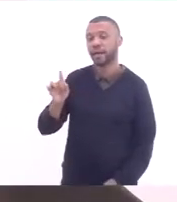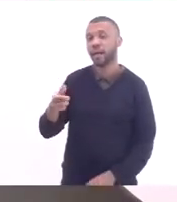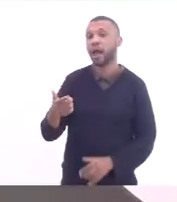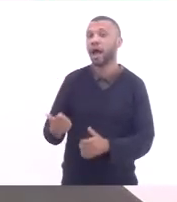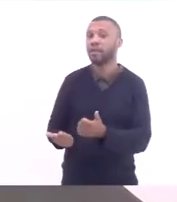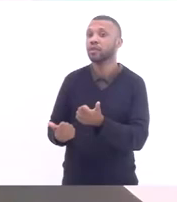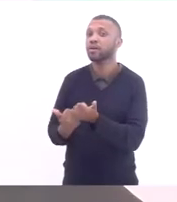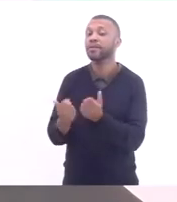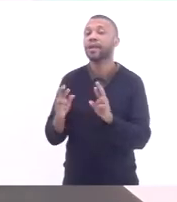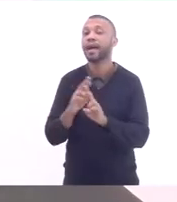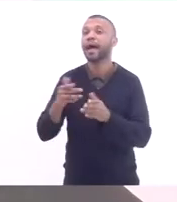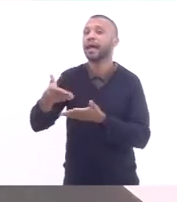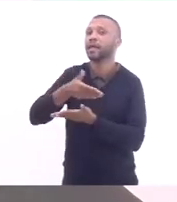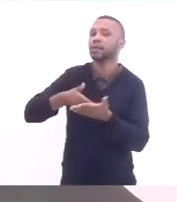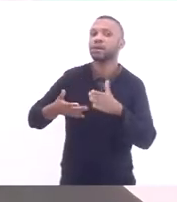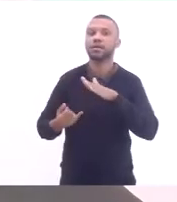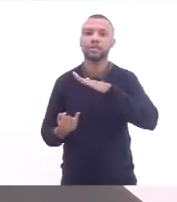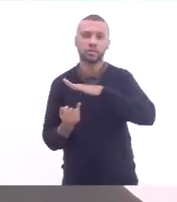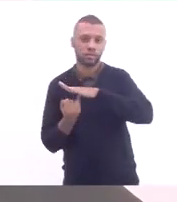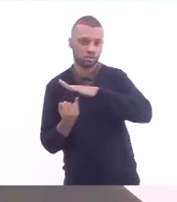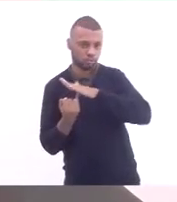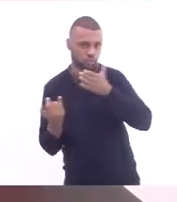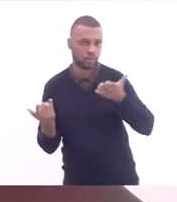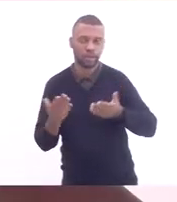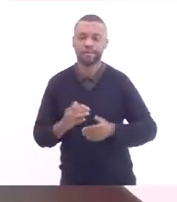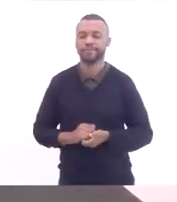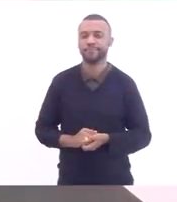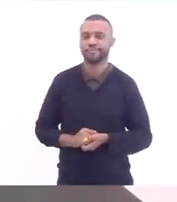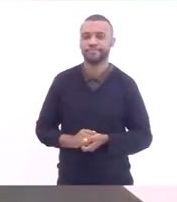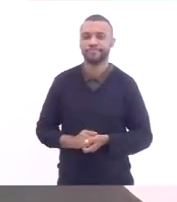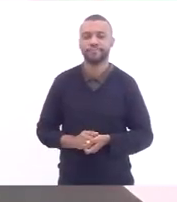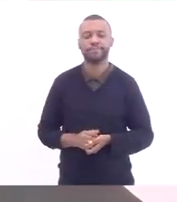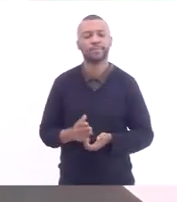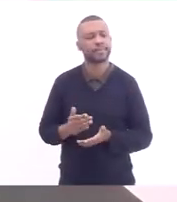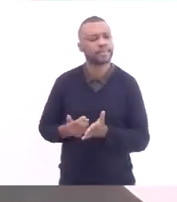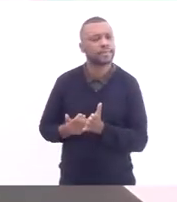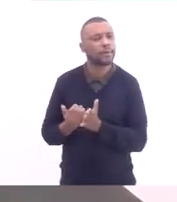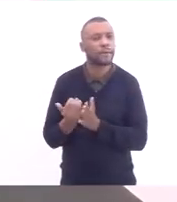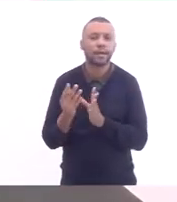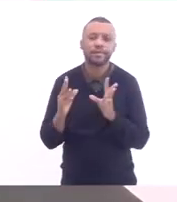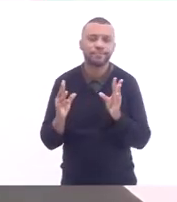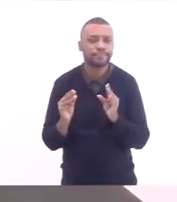Relações Institucionais. Inicialmente, secretário Nelson,